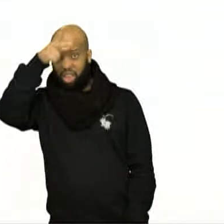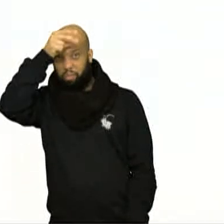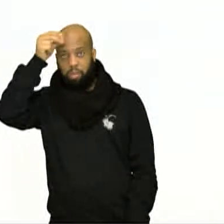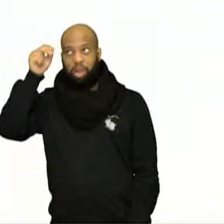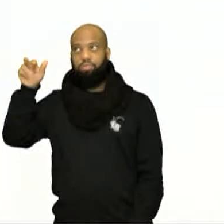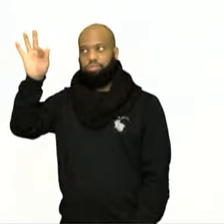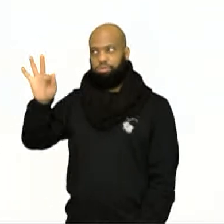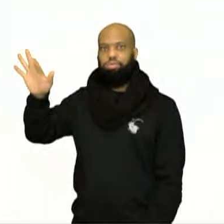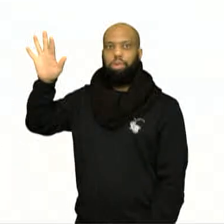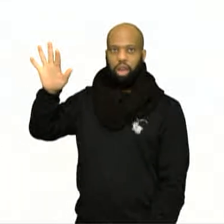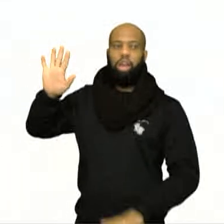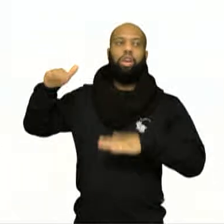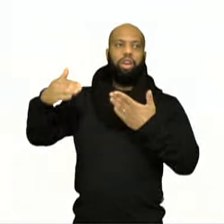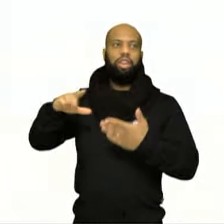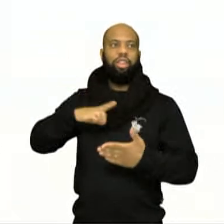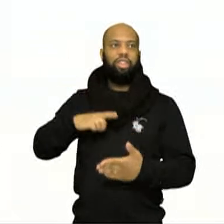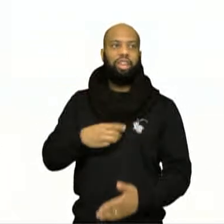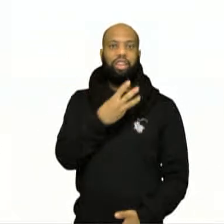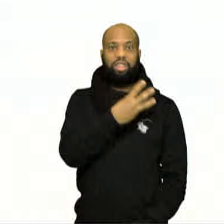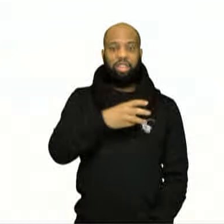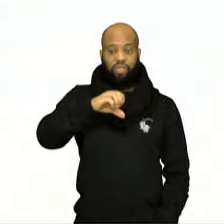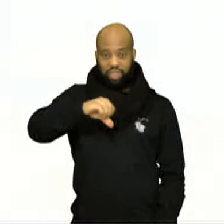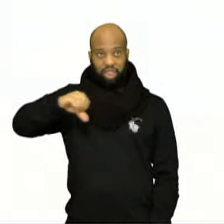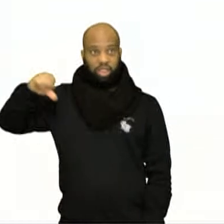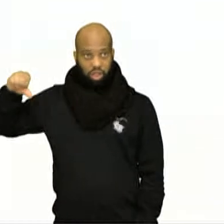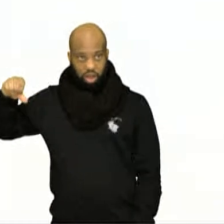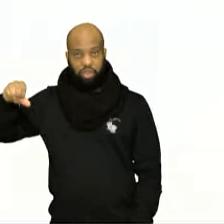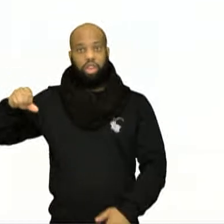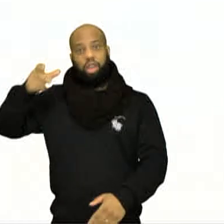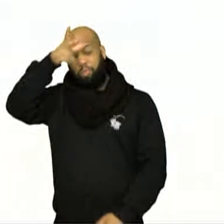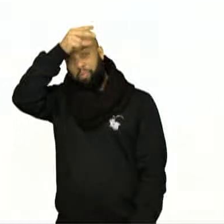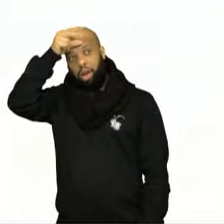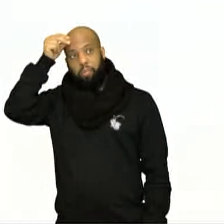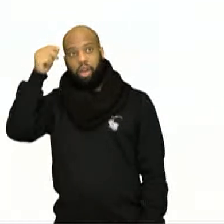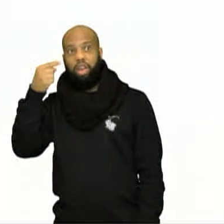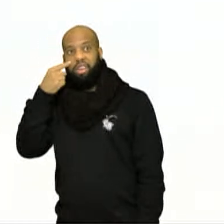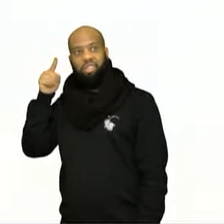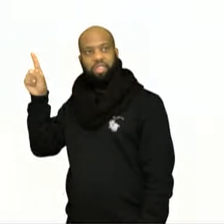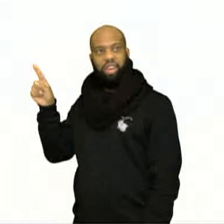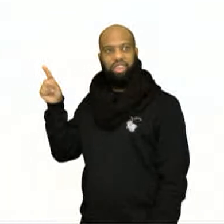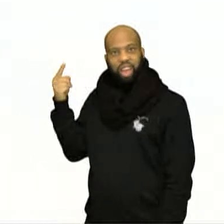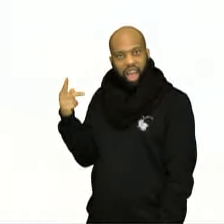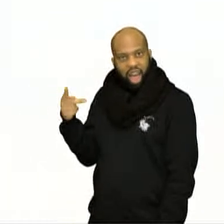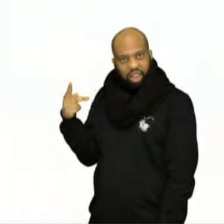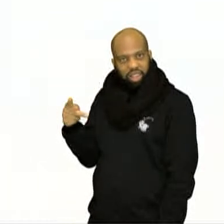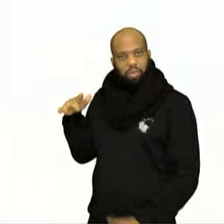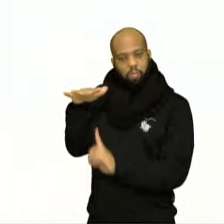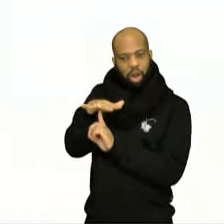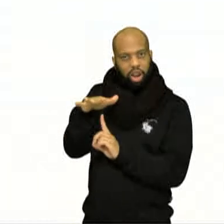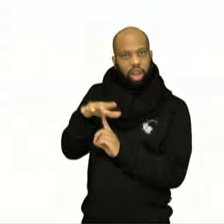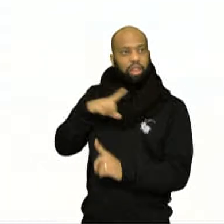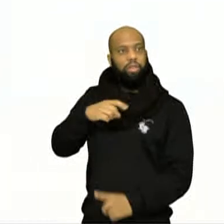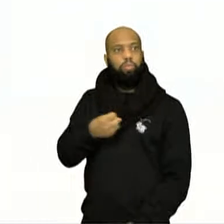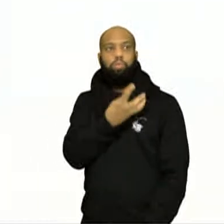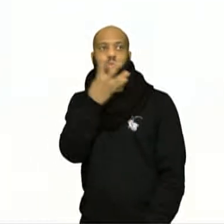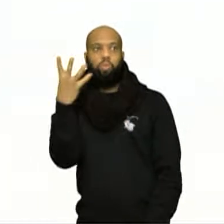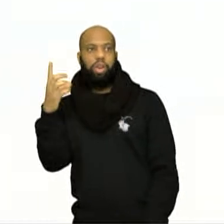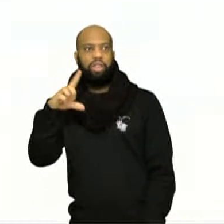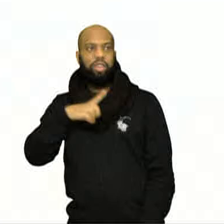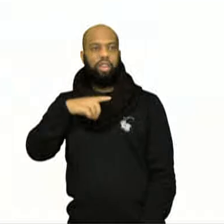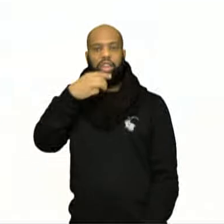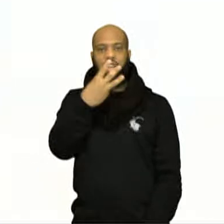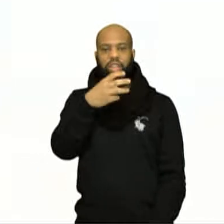399 municípios. Vejam o mapa aqui embaixo, vocês podem acompanhar quantos municípios nós temos, né? Vamos